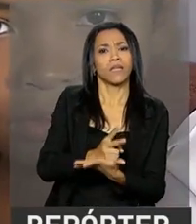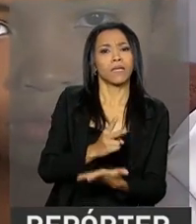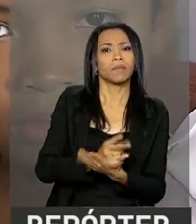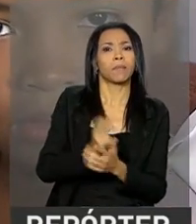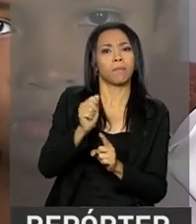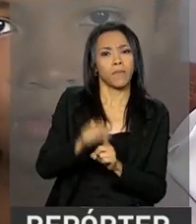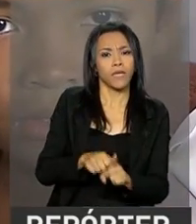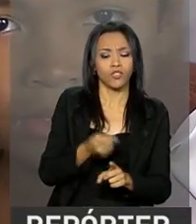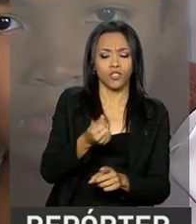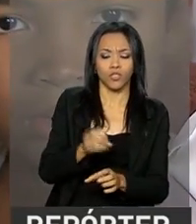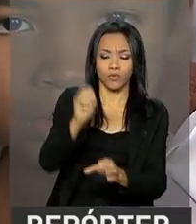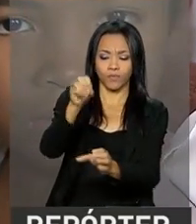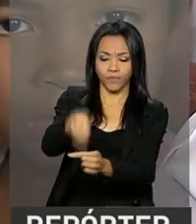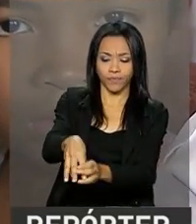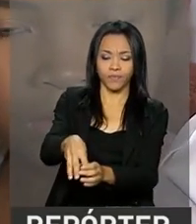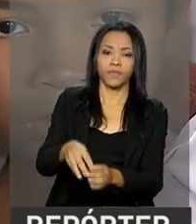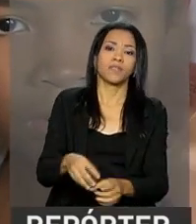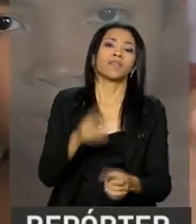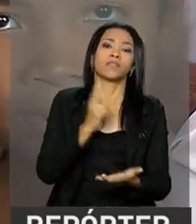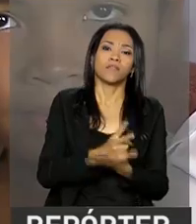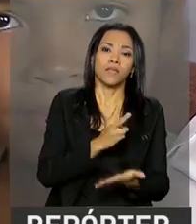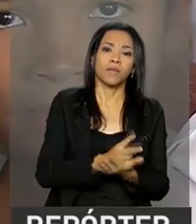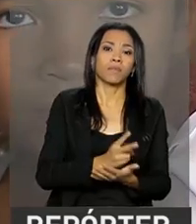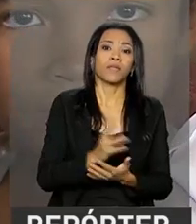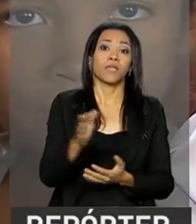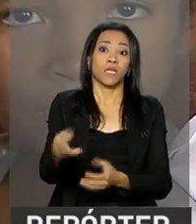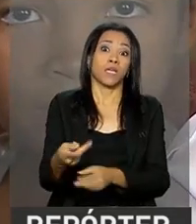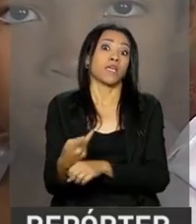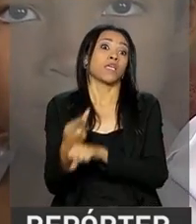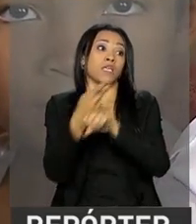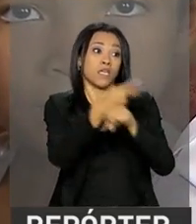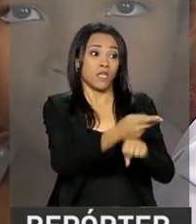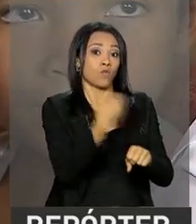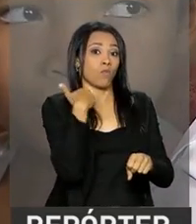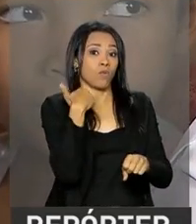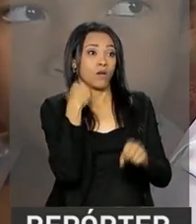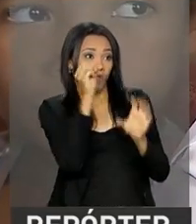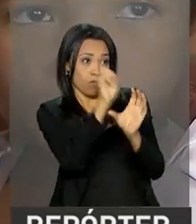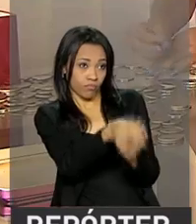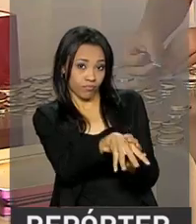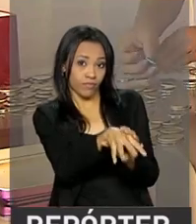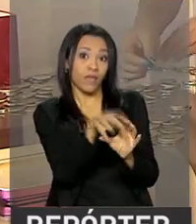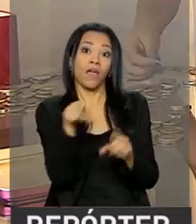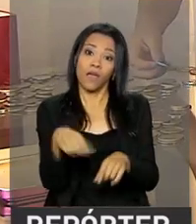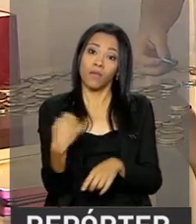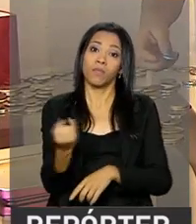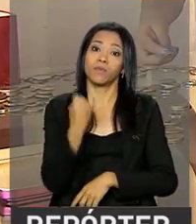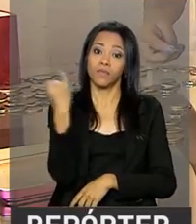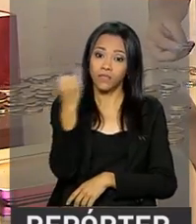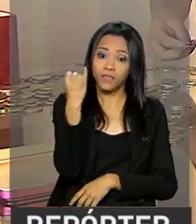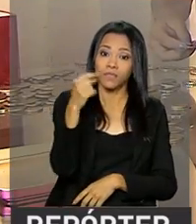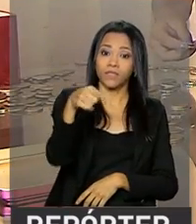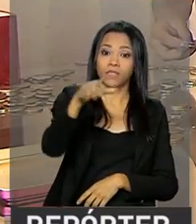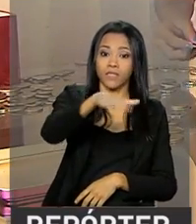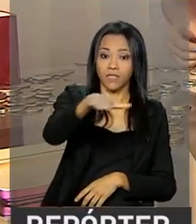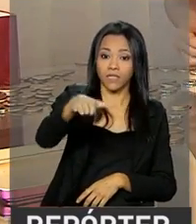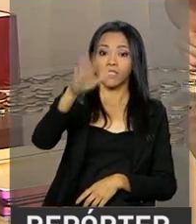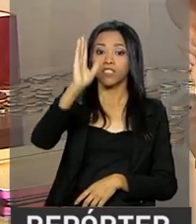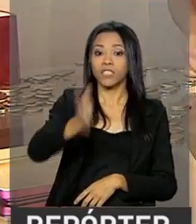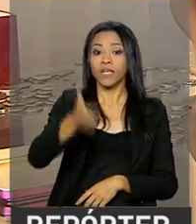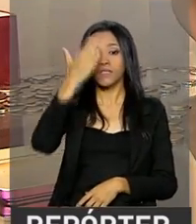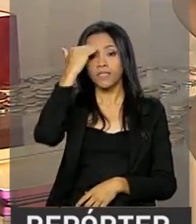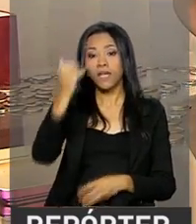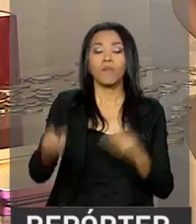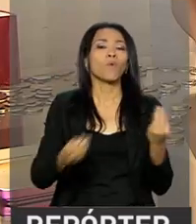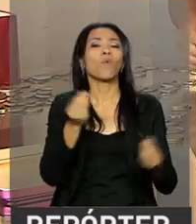mês e lá e colocar um pouquinho eles irem ao banco fazer esse depósito eu achei importante e as crianças já sabe o que fazer com o dinheiro